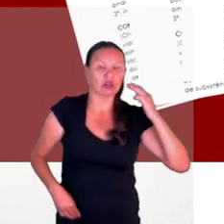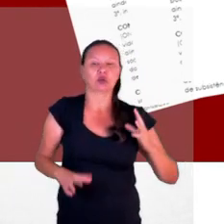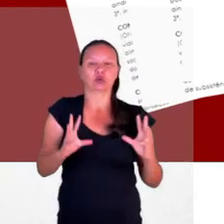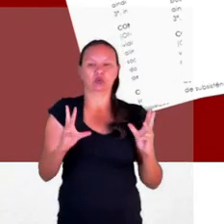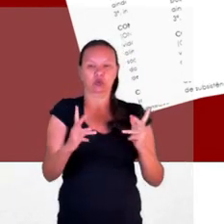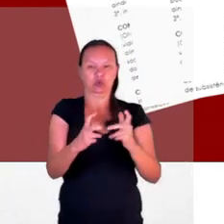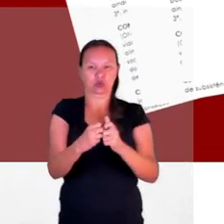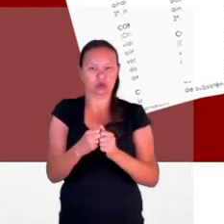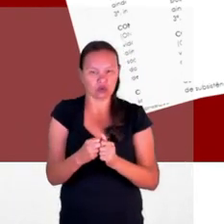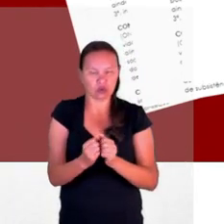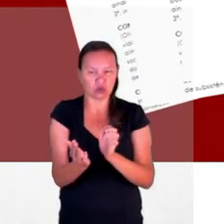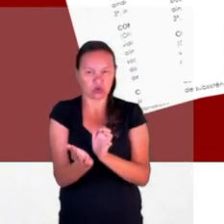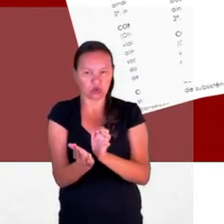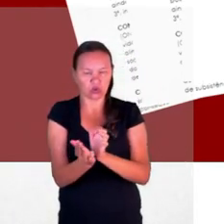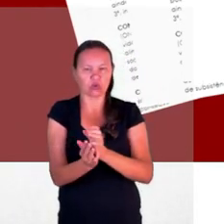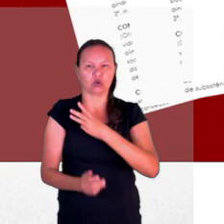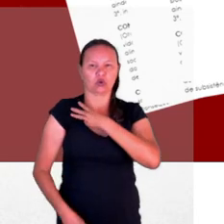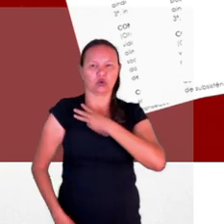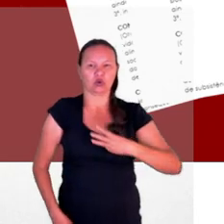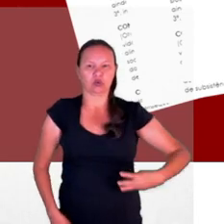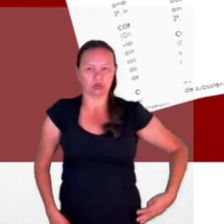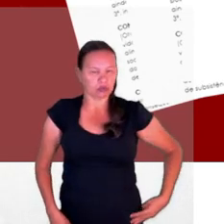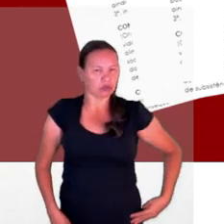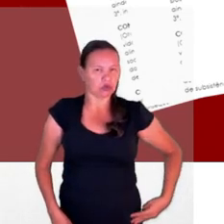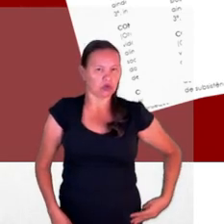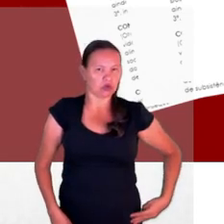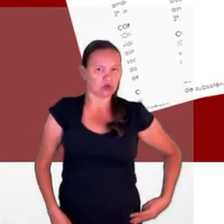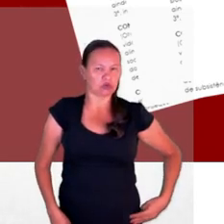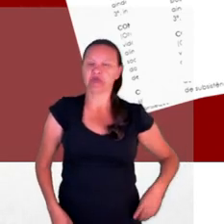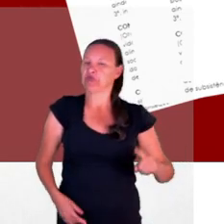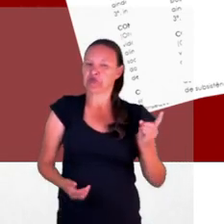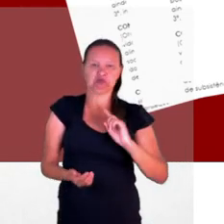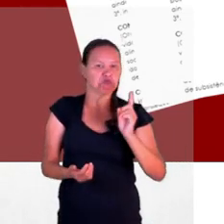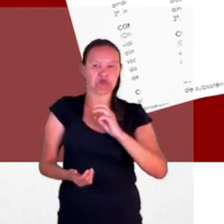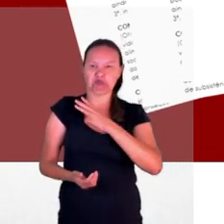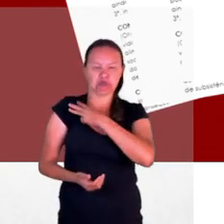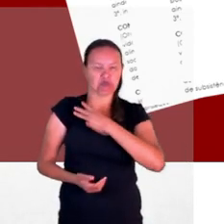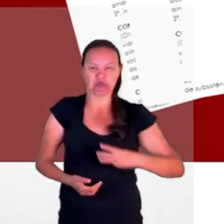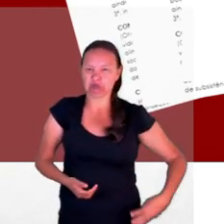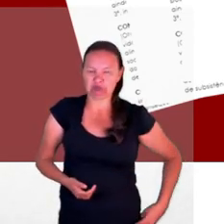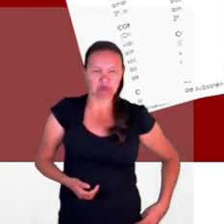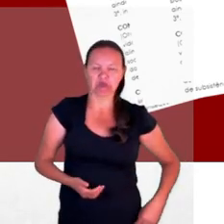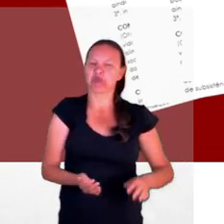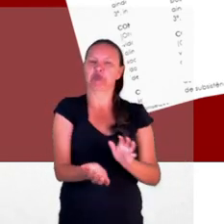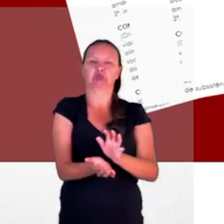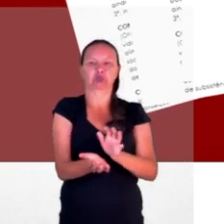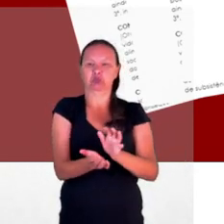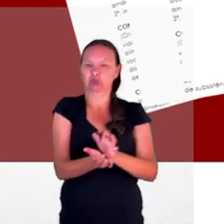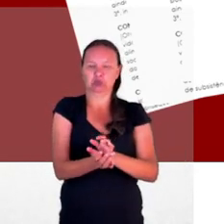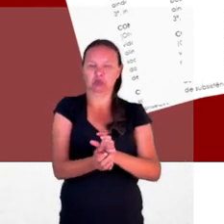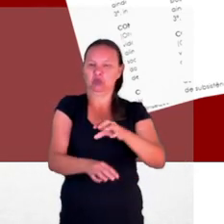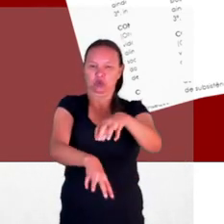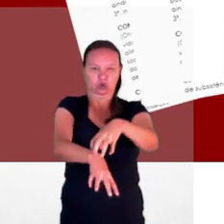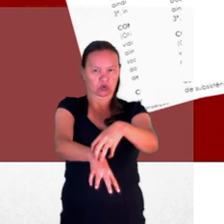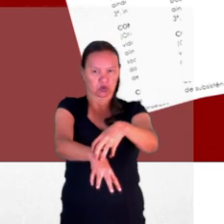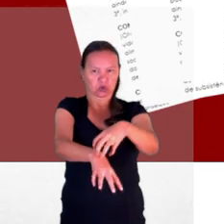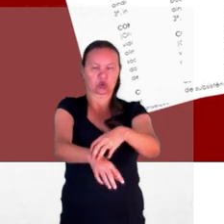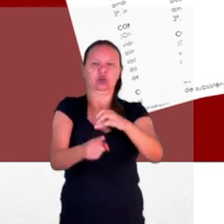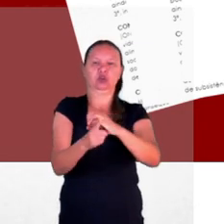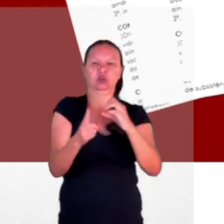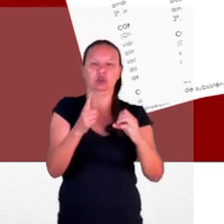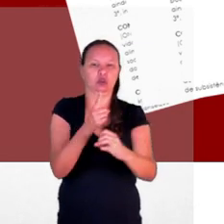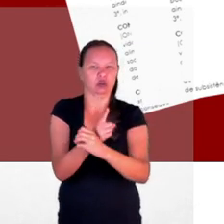institucional vale dizer o ministério público não se basta o ministério público não é a instituição Redentora da sociedade não não